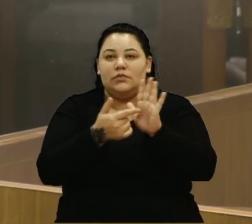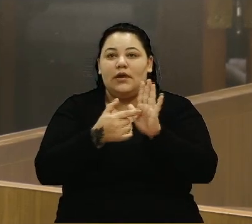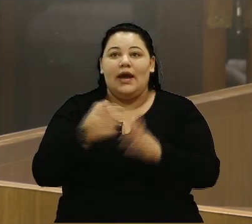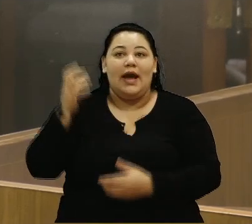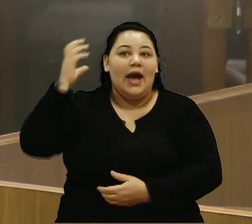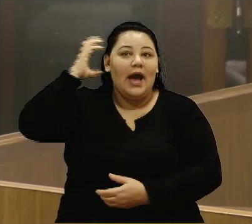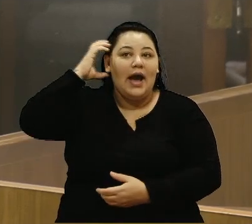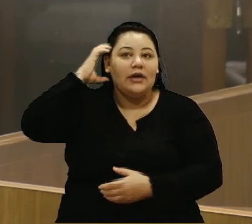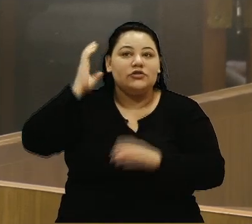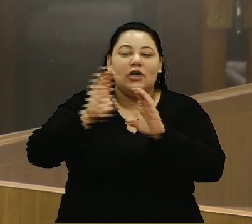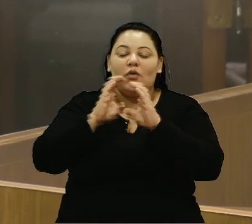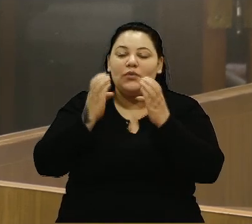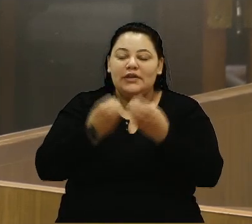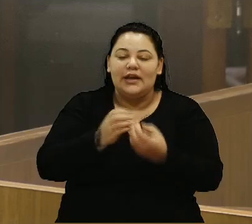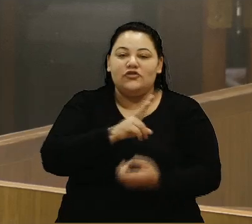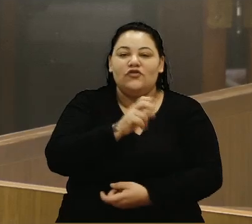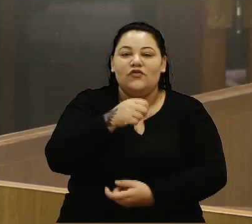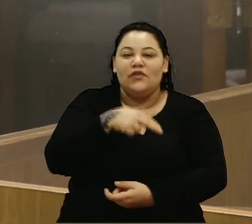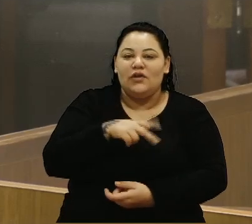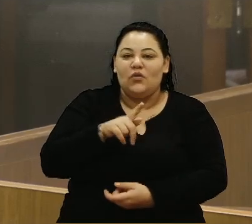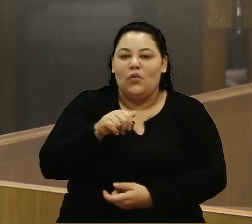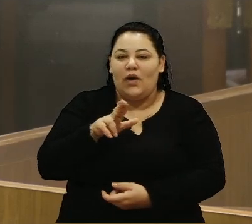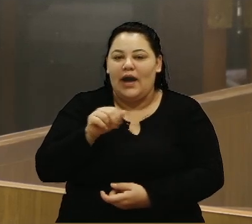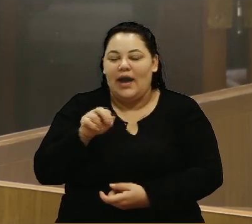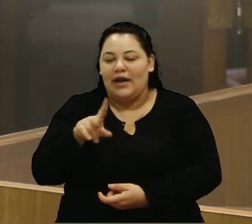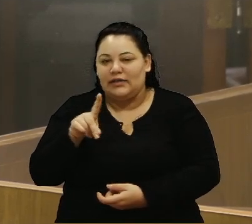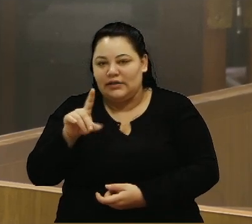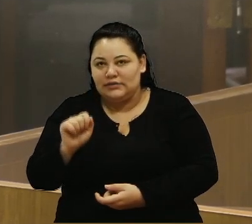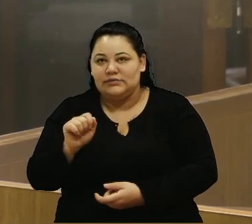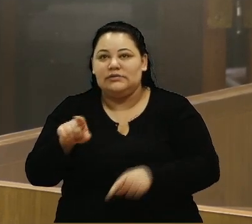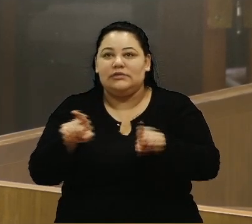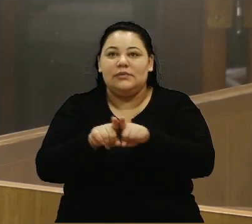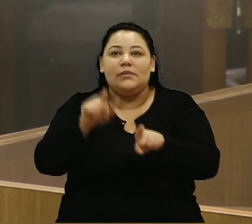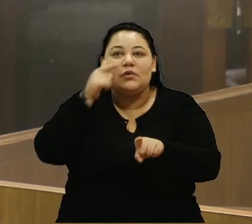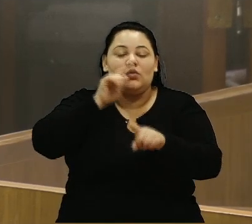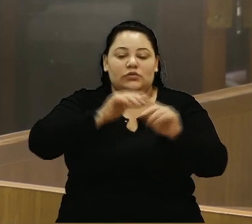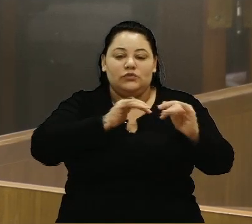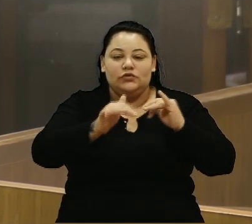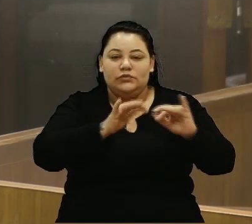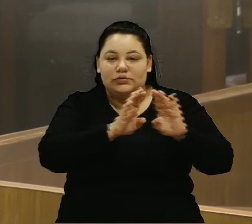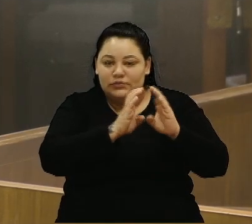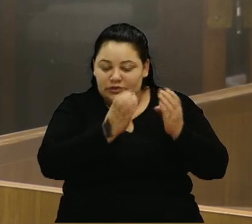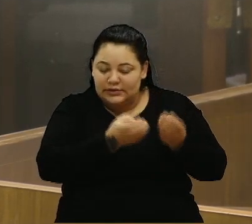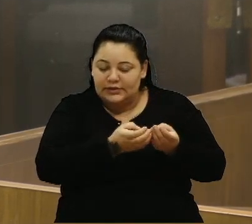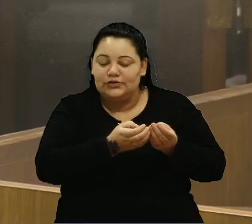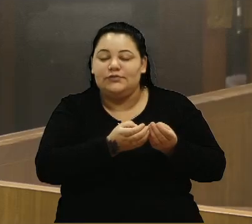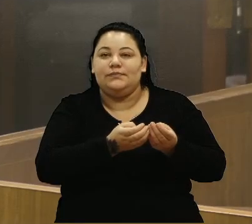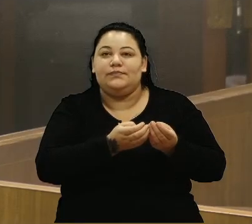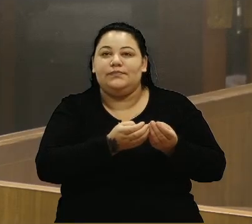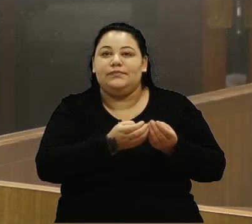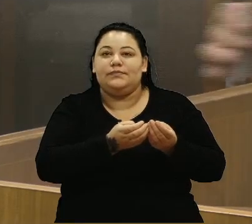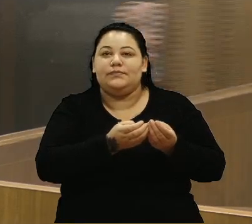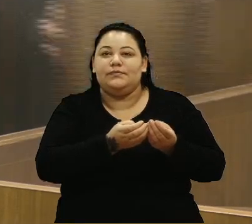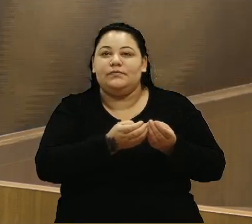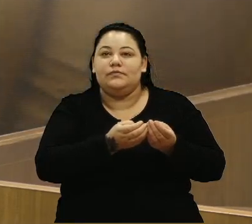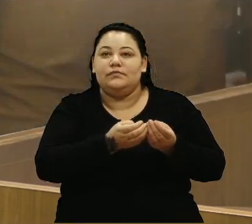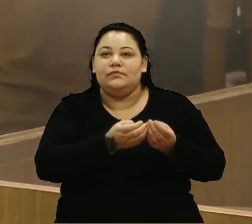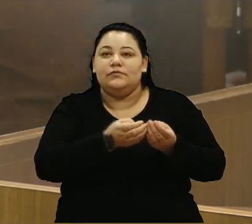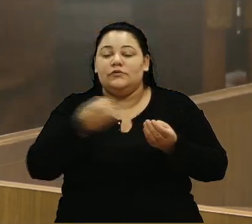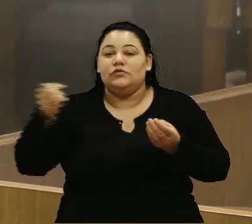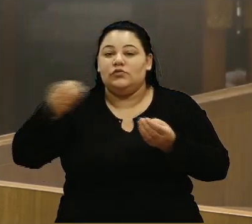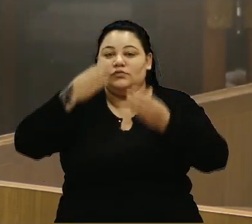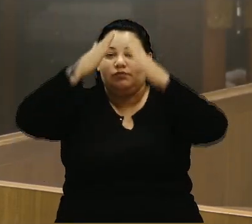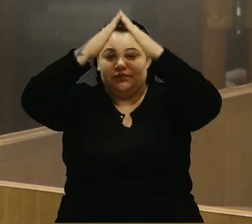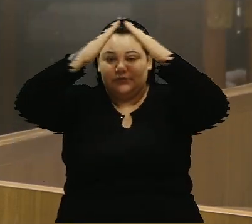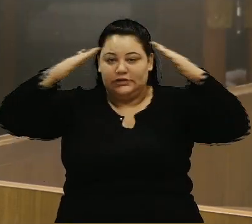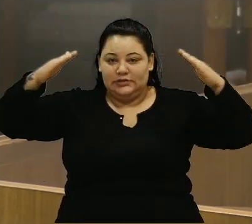Comunitária Vanguarda, que também é uma conquista do movimento comunitário. O novo telhado da entidade,